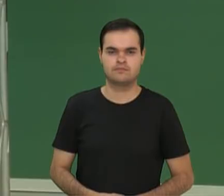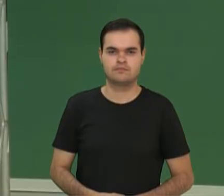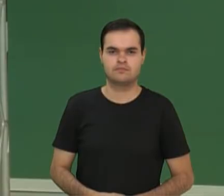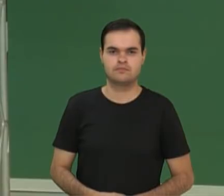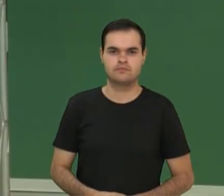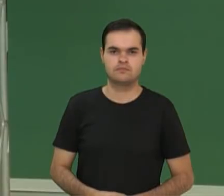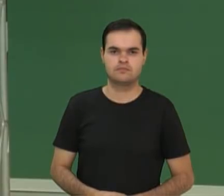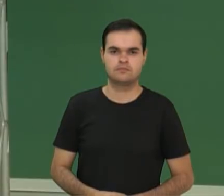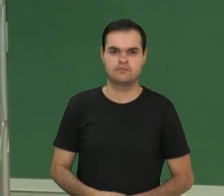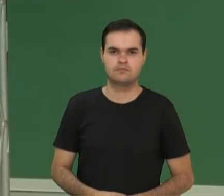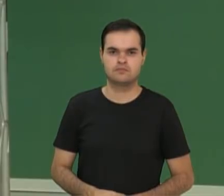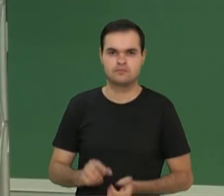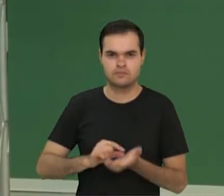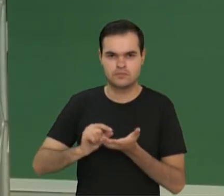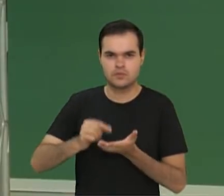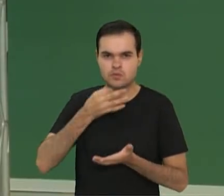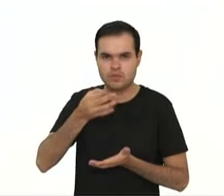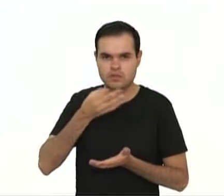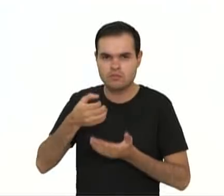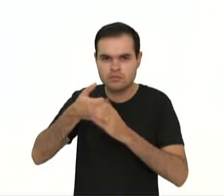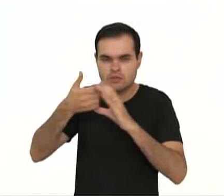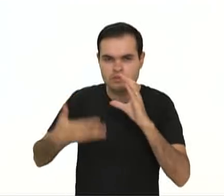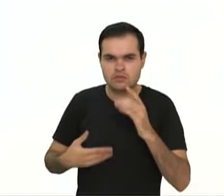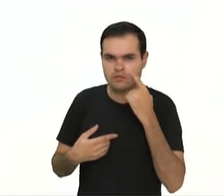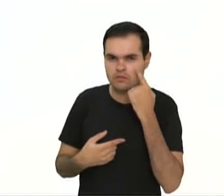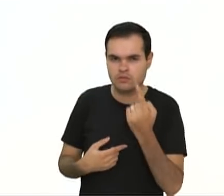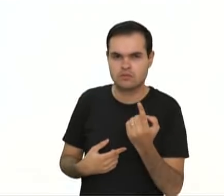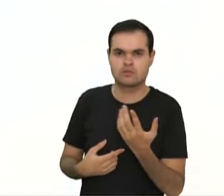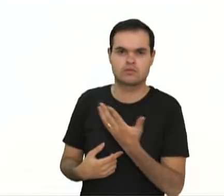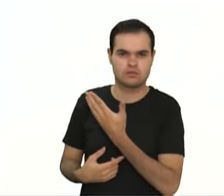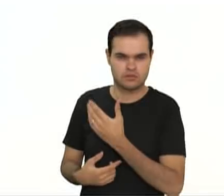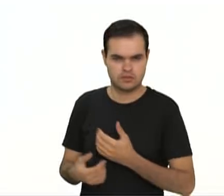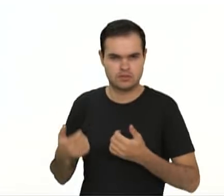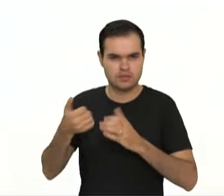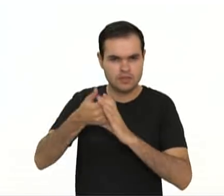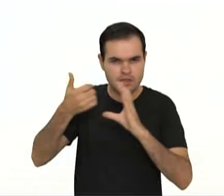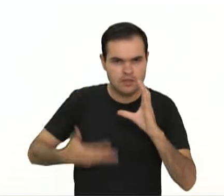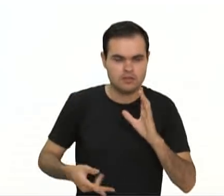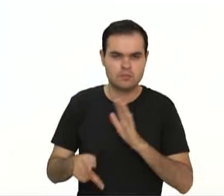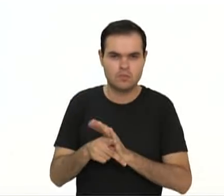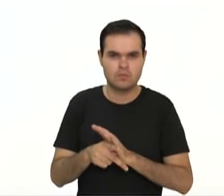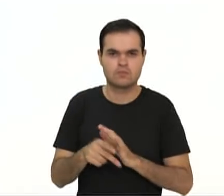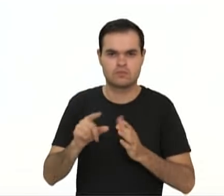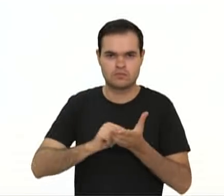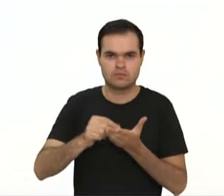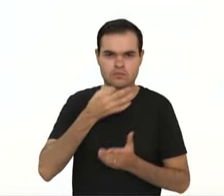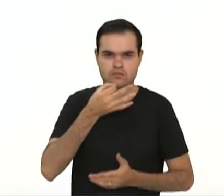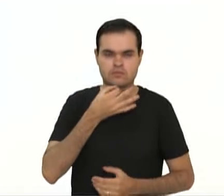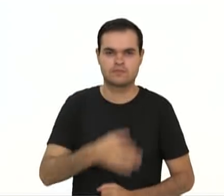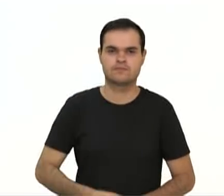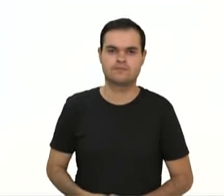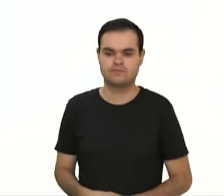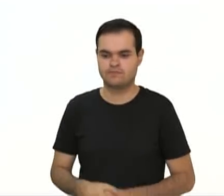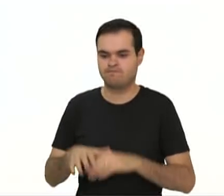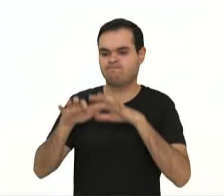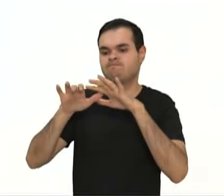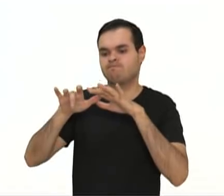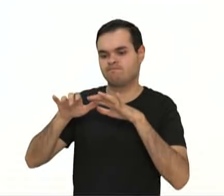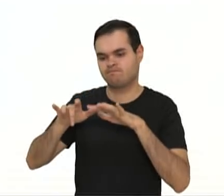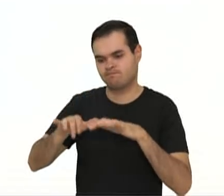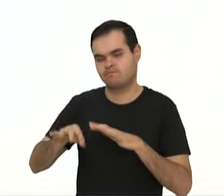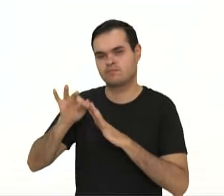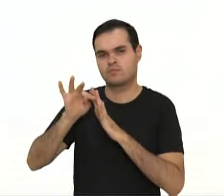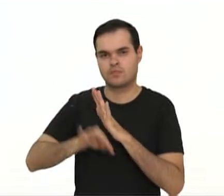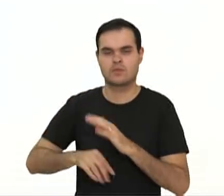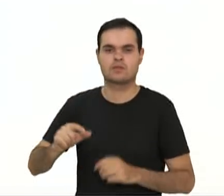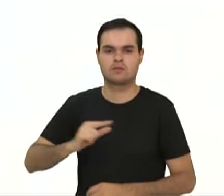Artigo de opinião, características. Leia comigo algumas características que fazem parte do artigo de opinião. Na construção do texto, além